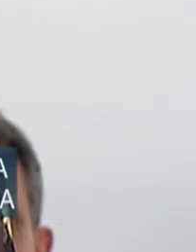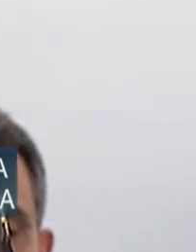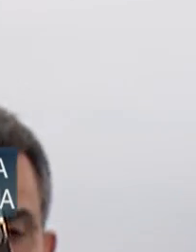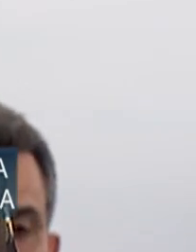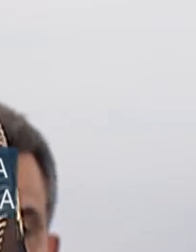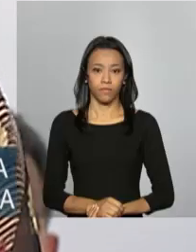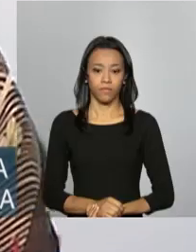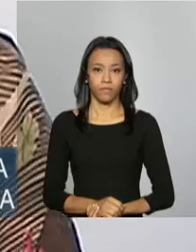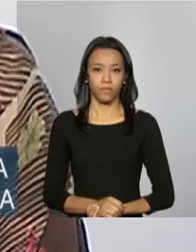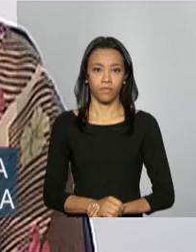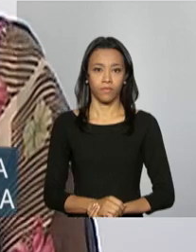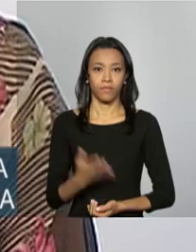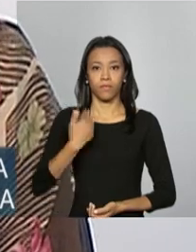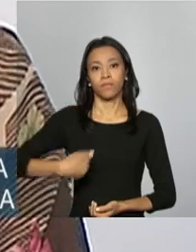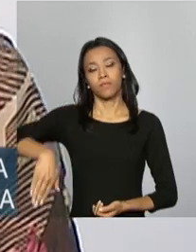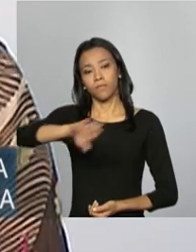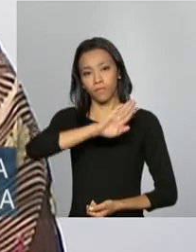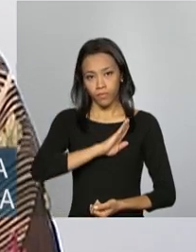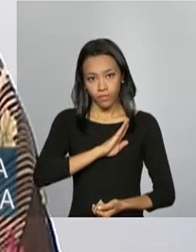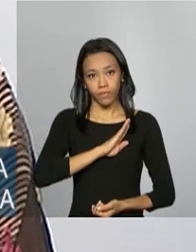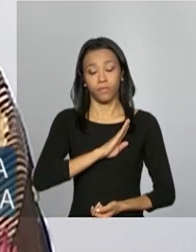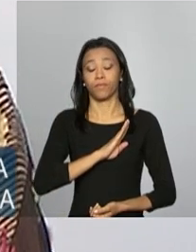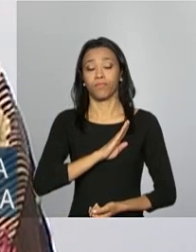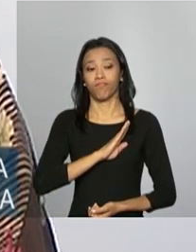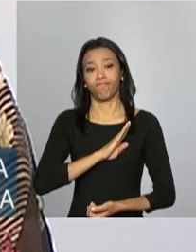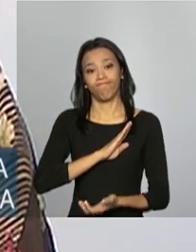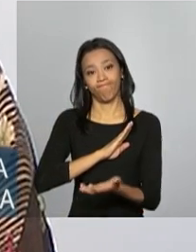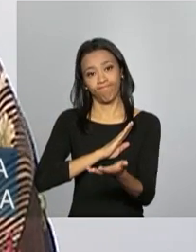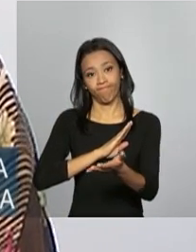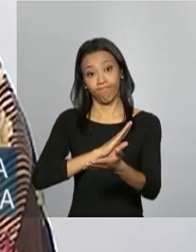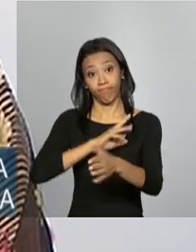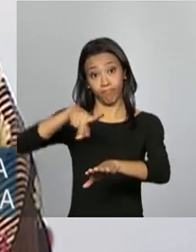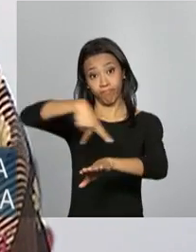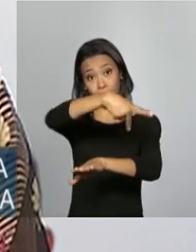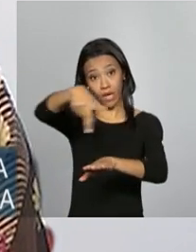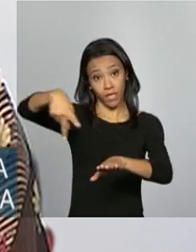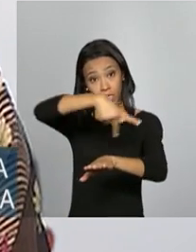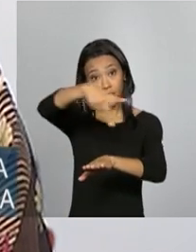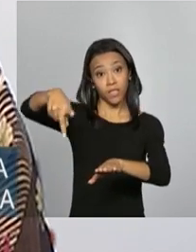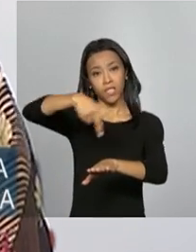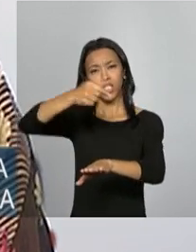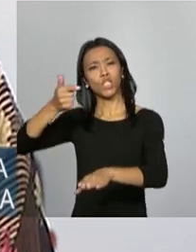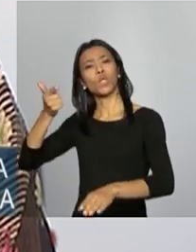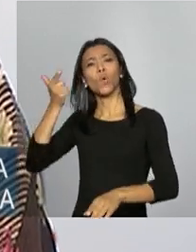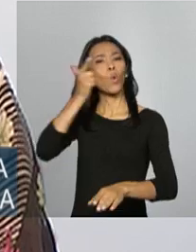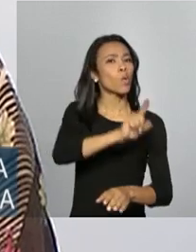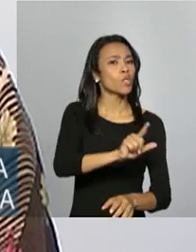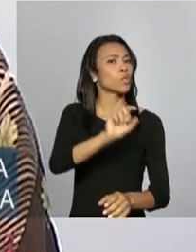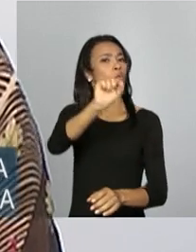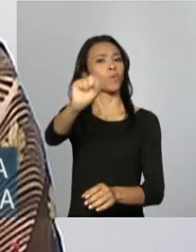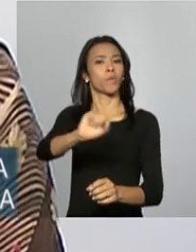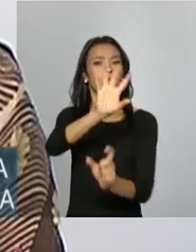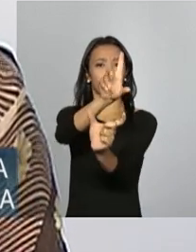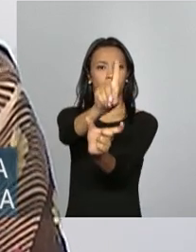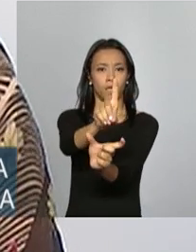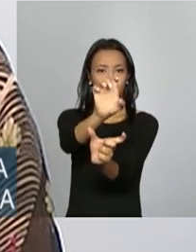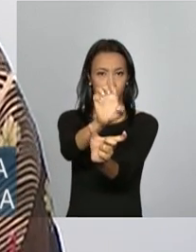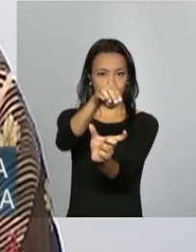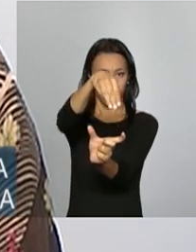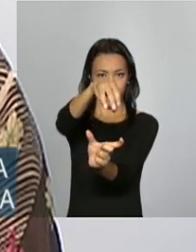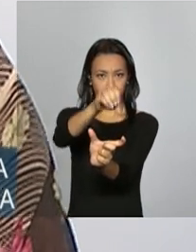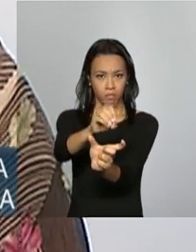Nós somos um país que conquistou a democracia com muita